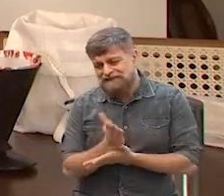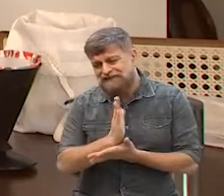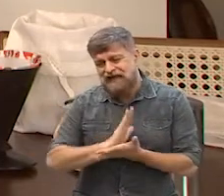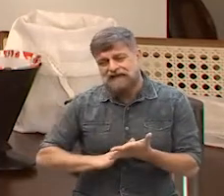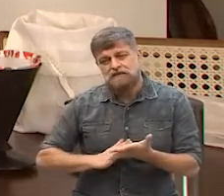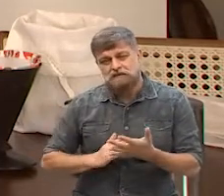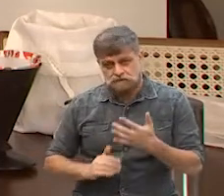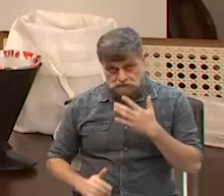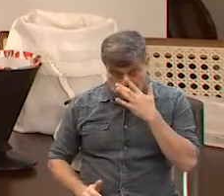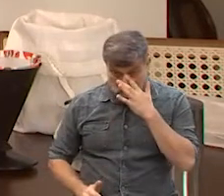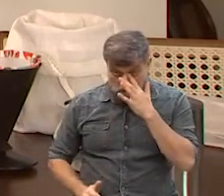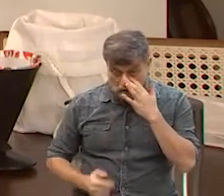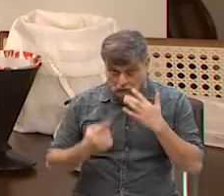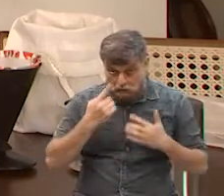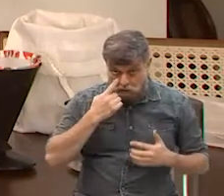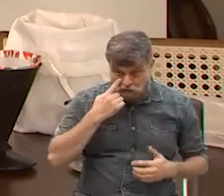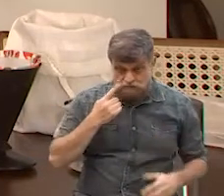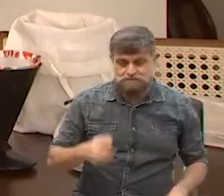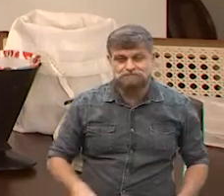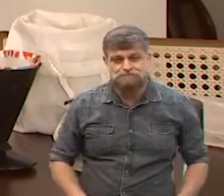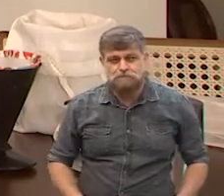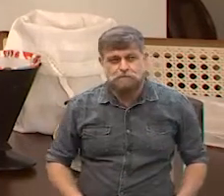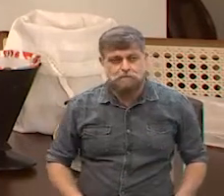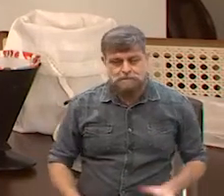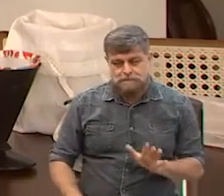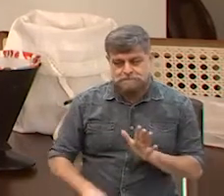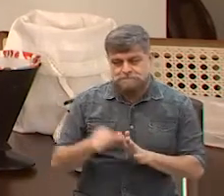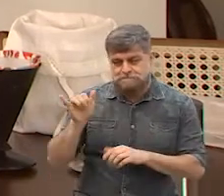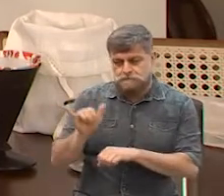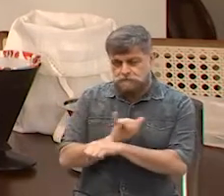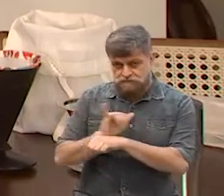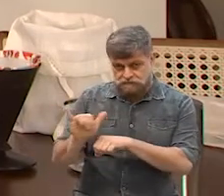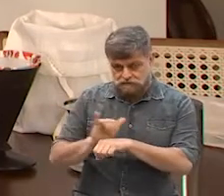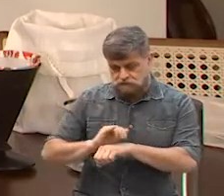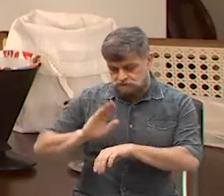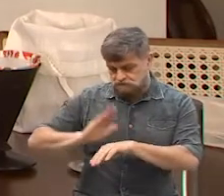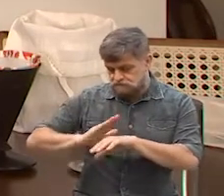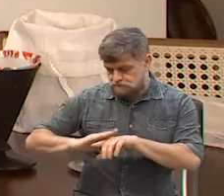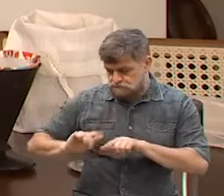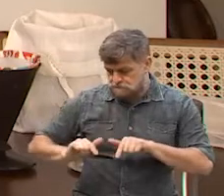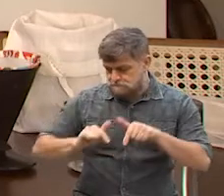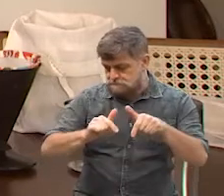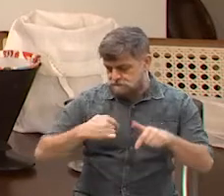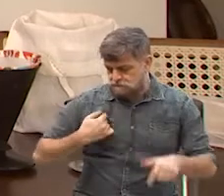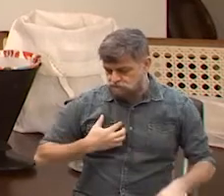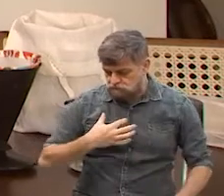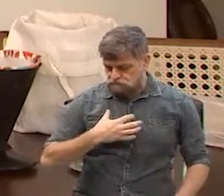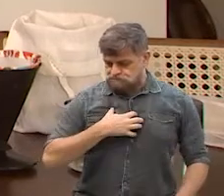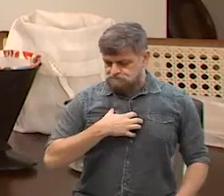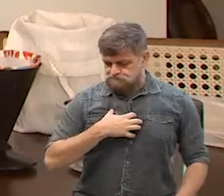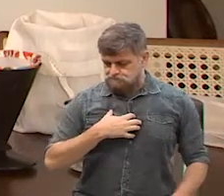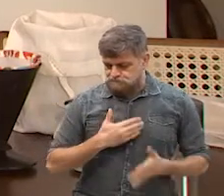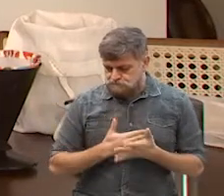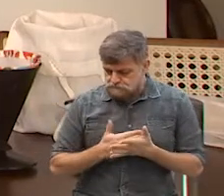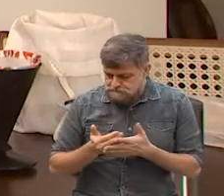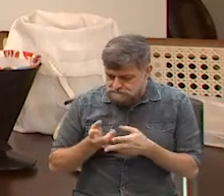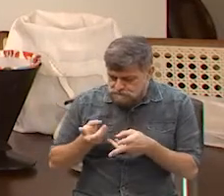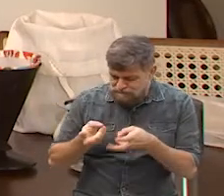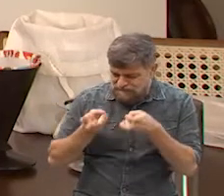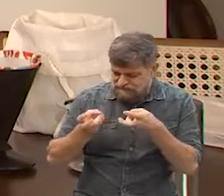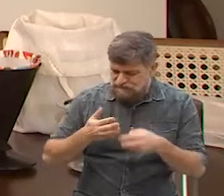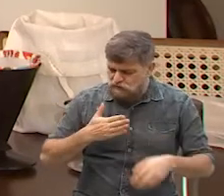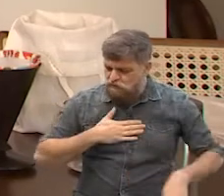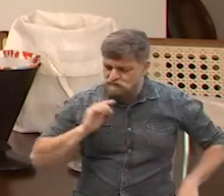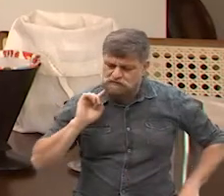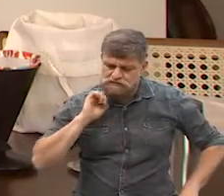questão? Veja bem, o primeiro passo que cai a ficha quando você começa a olhar para o seu lixo,